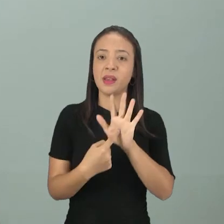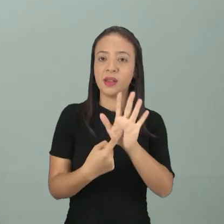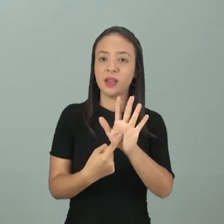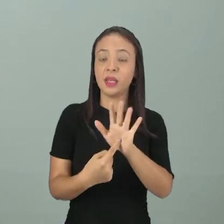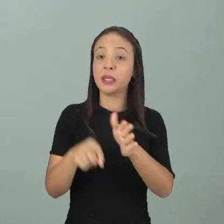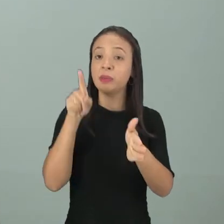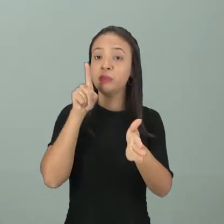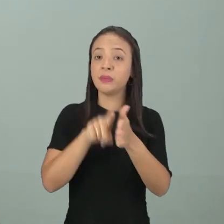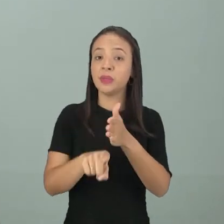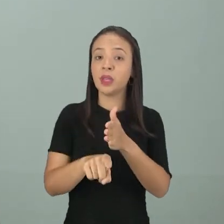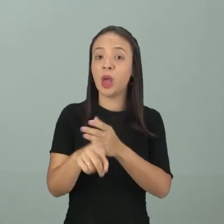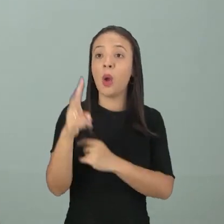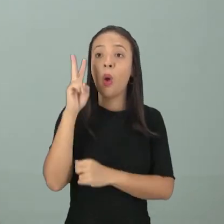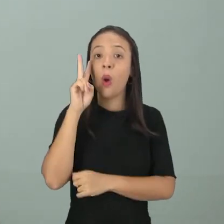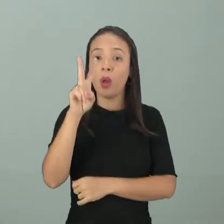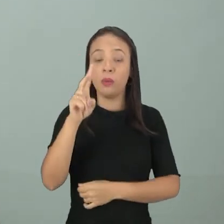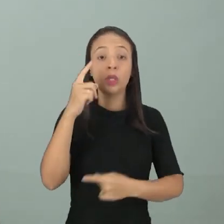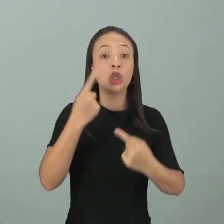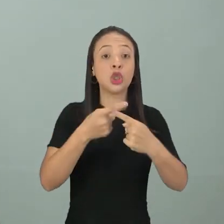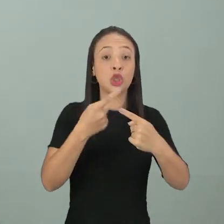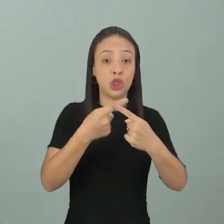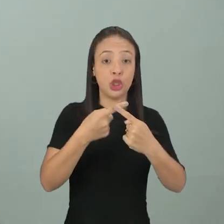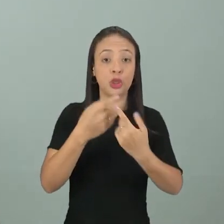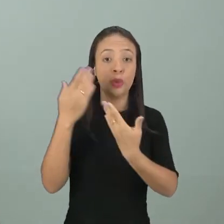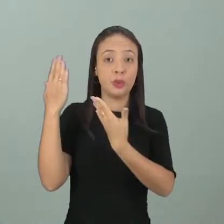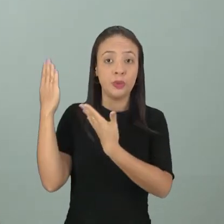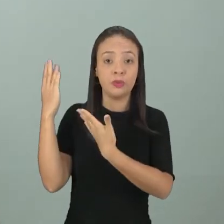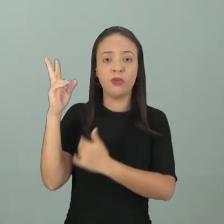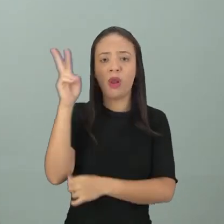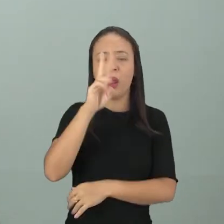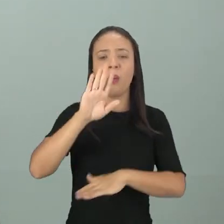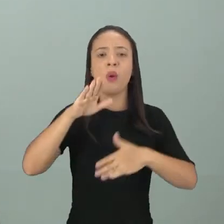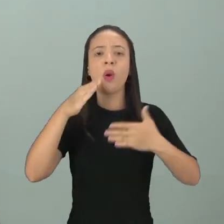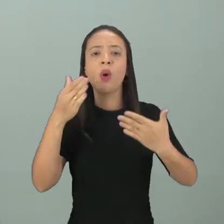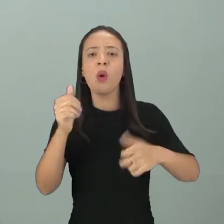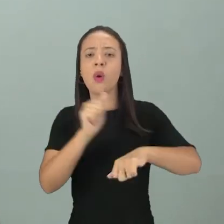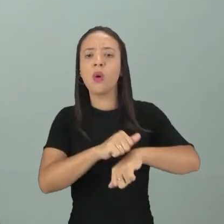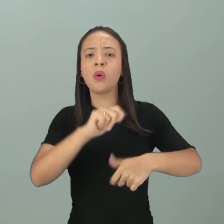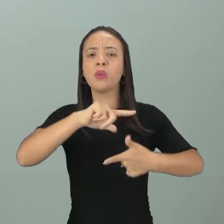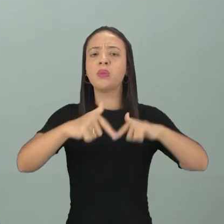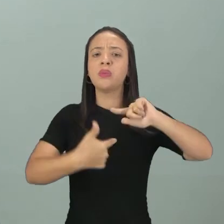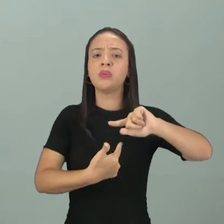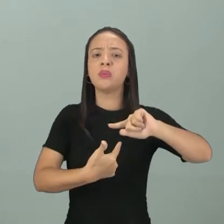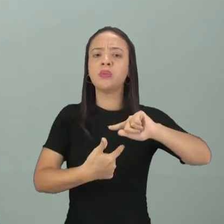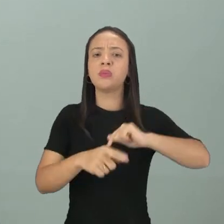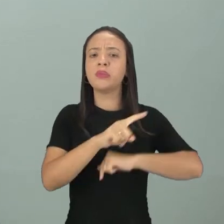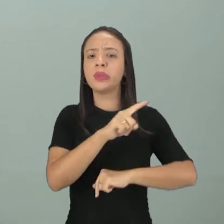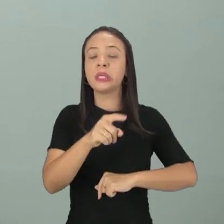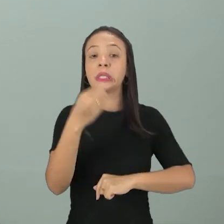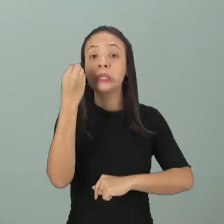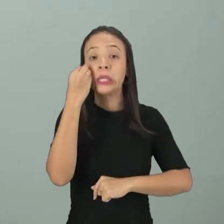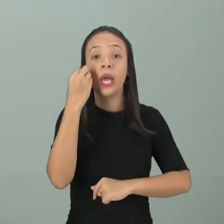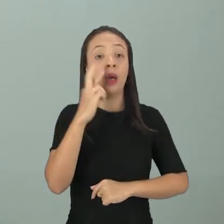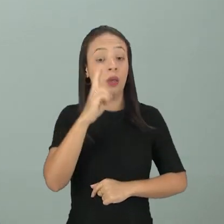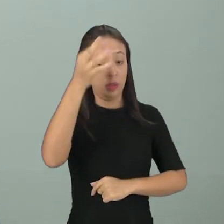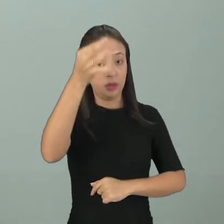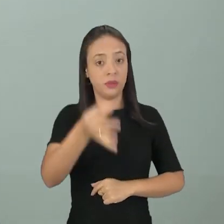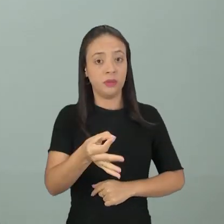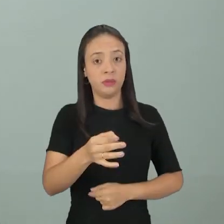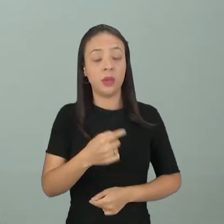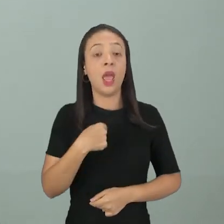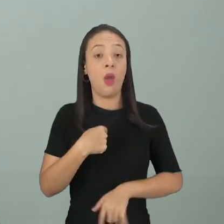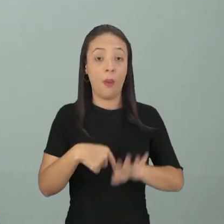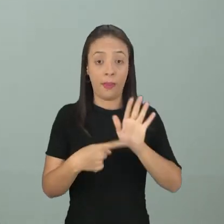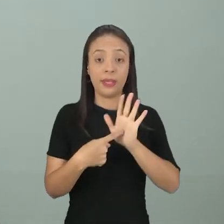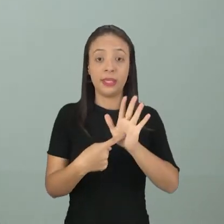e eu vou perguntar, olhando para esse objeto, vocês lembram de que sólido geométrico? E vocês vão tentar responder aí de casa. Vou dar